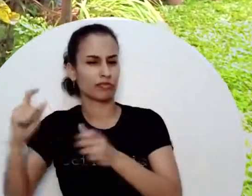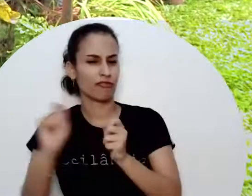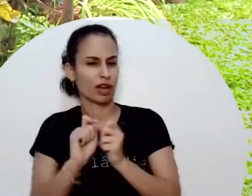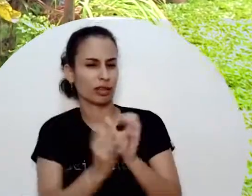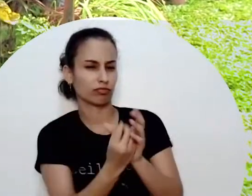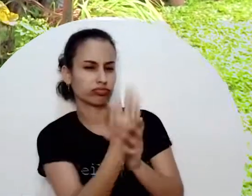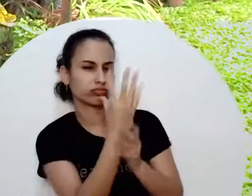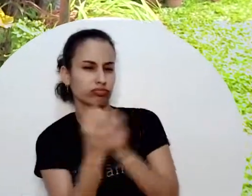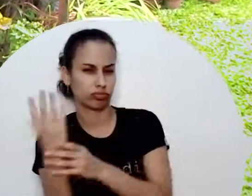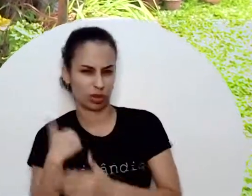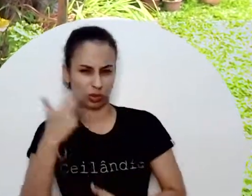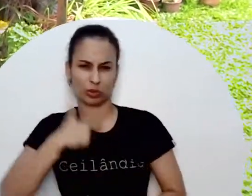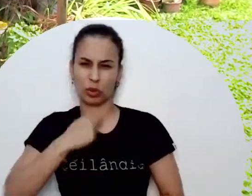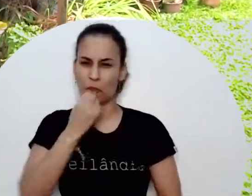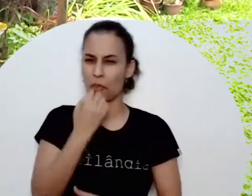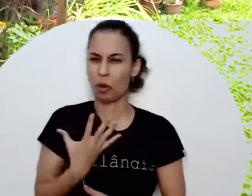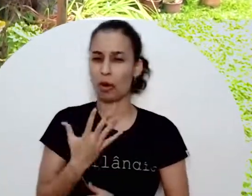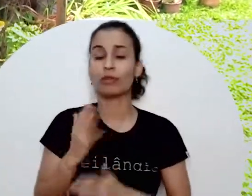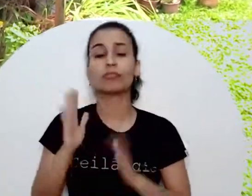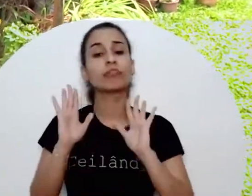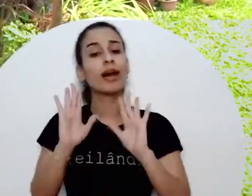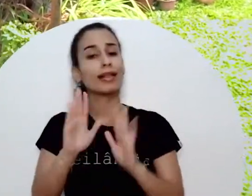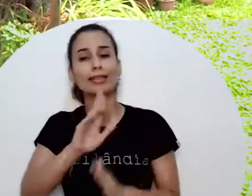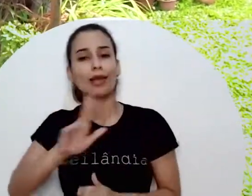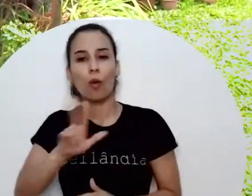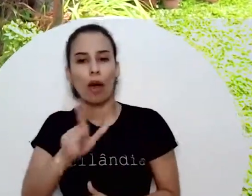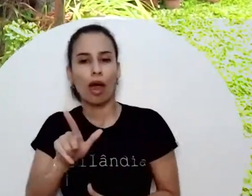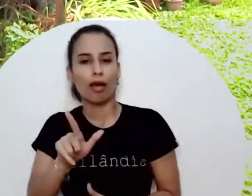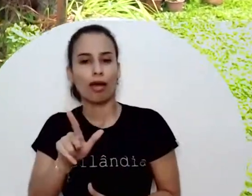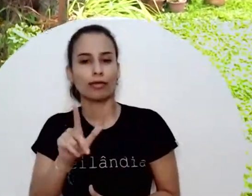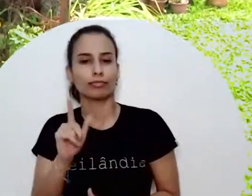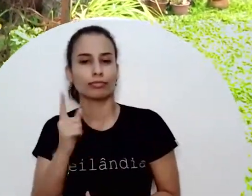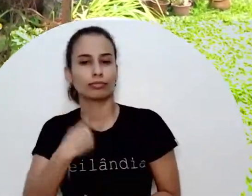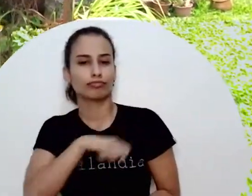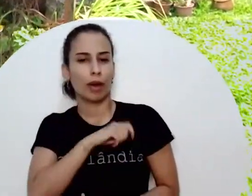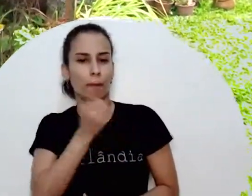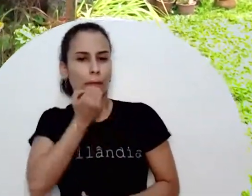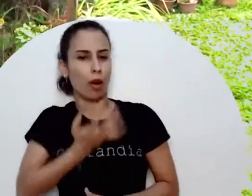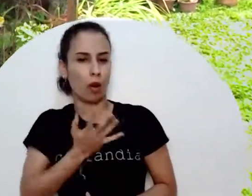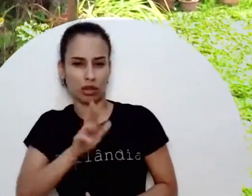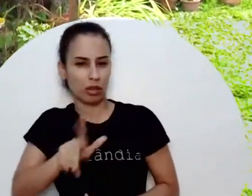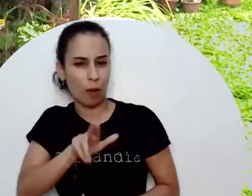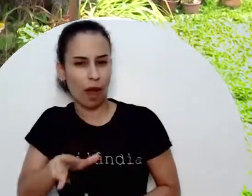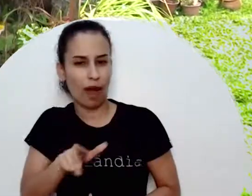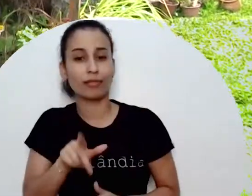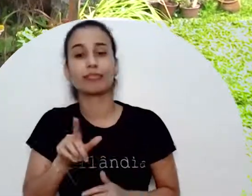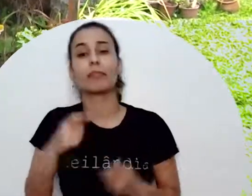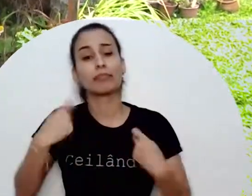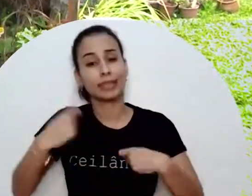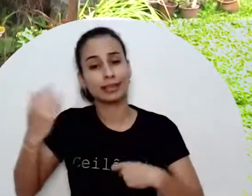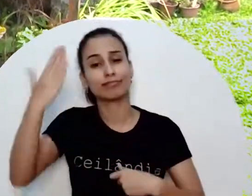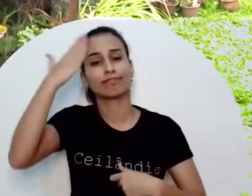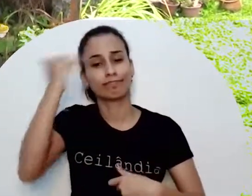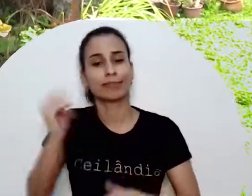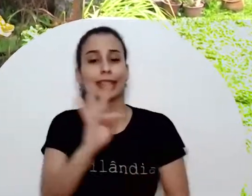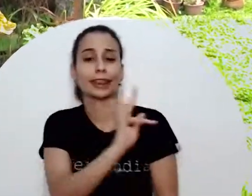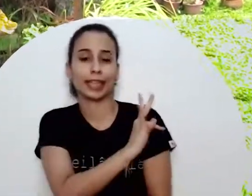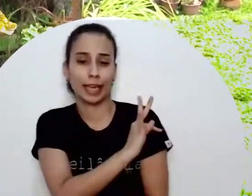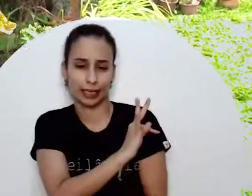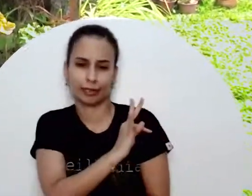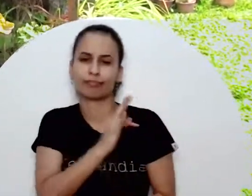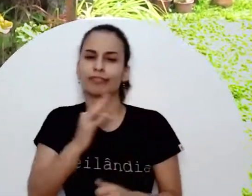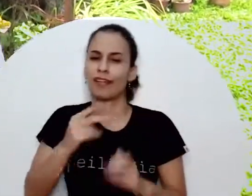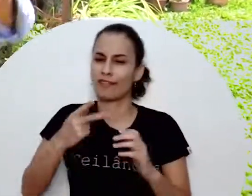para plantar? E daí eu estava falando que, na verdade, não se trata de ter mão boa, é saber as técnicas certas de fazer as